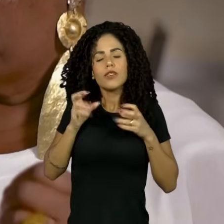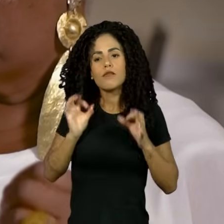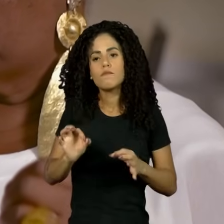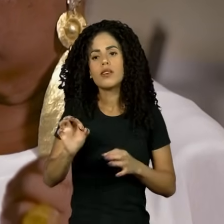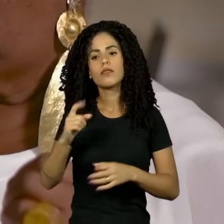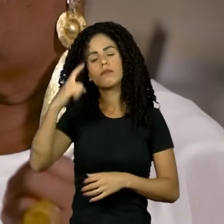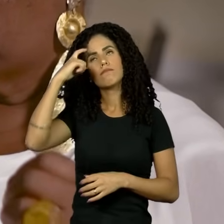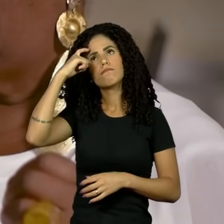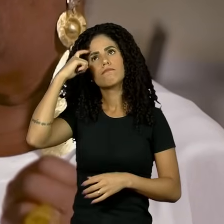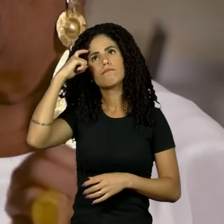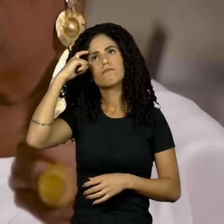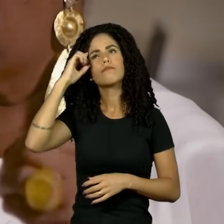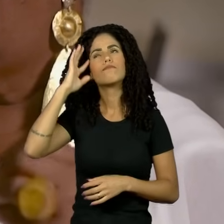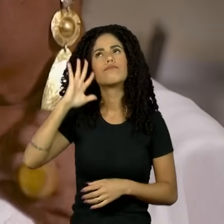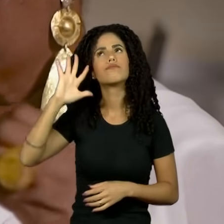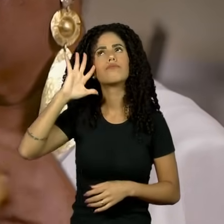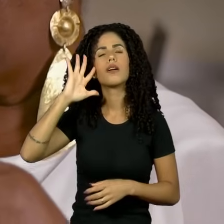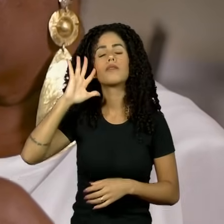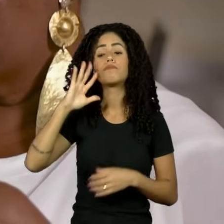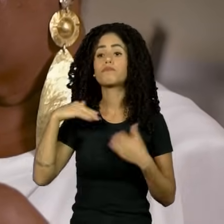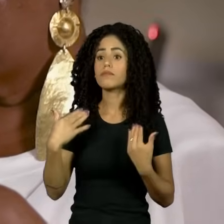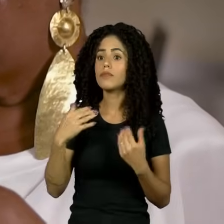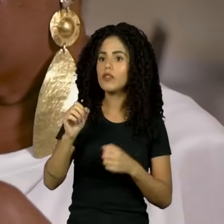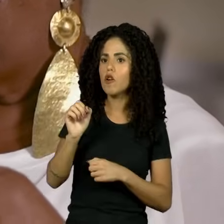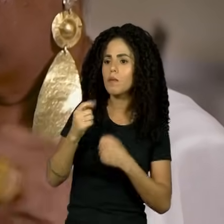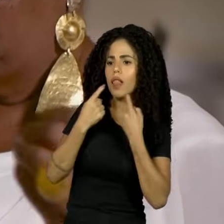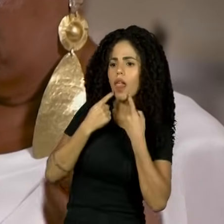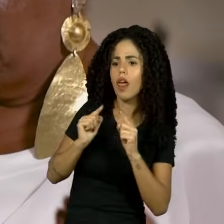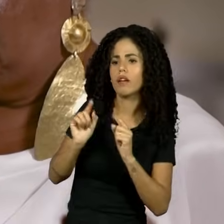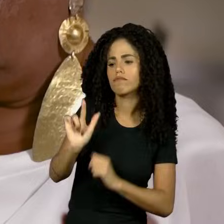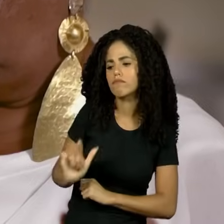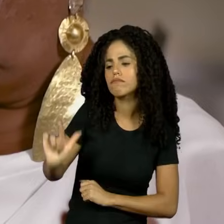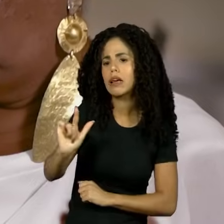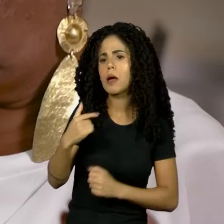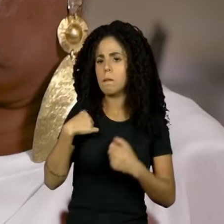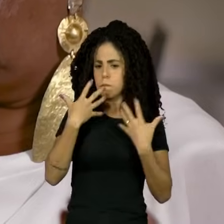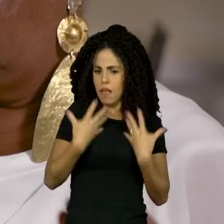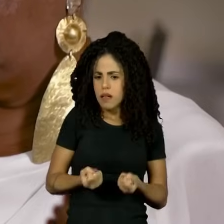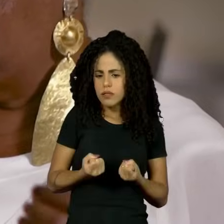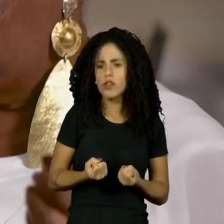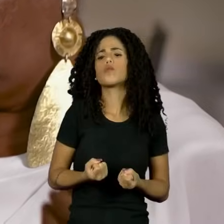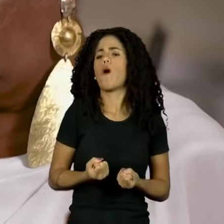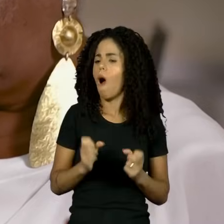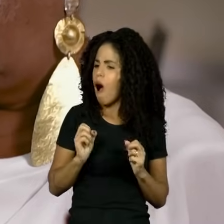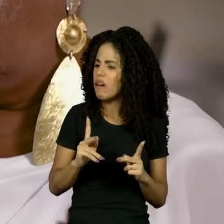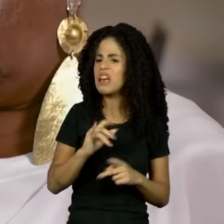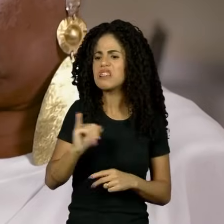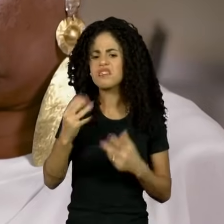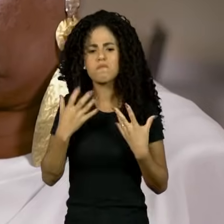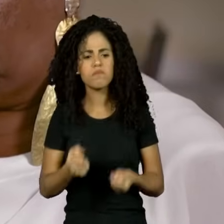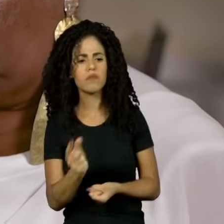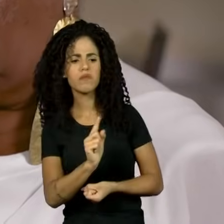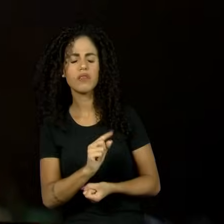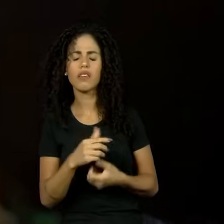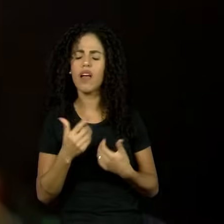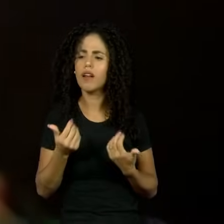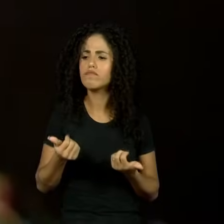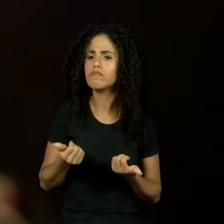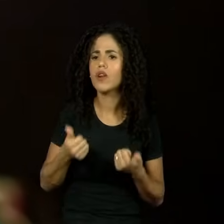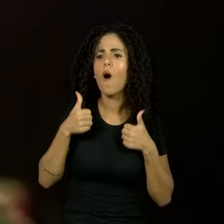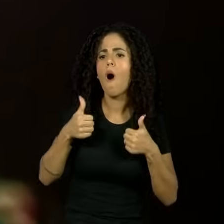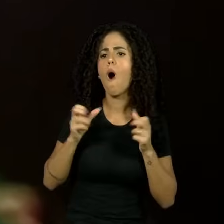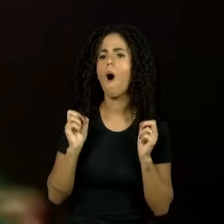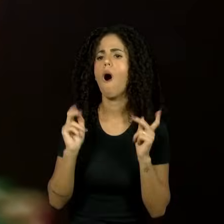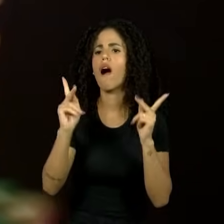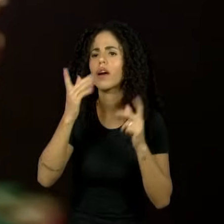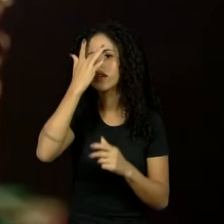eu penso, se a crítica literária me aceitar, muito bem. Se não aceitar,